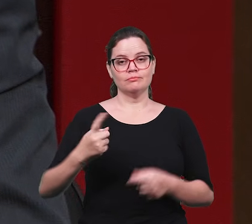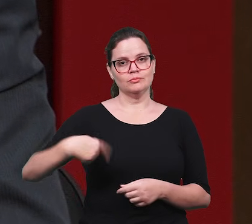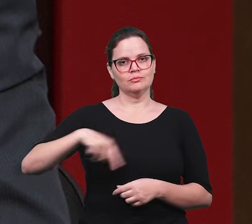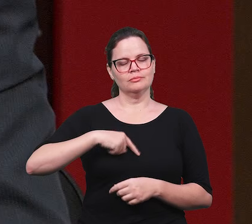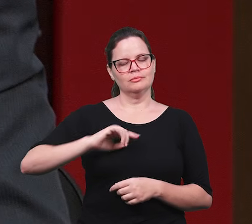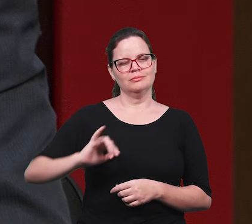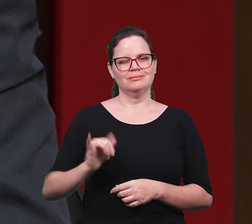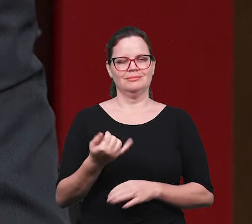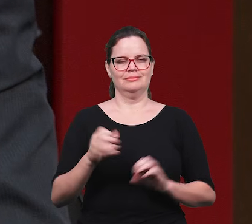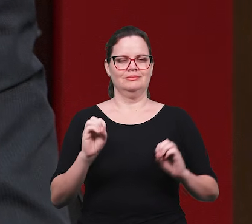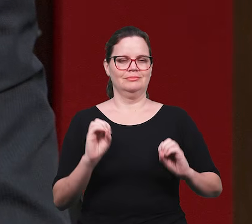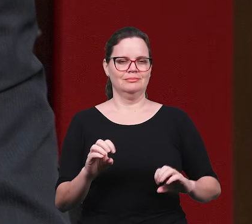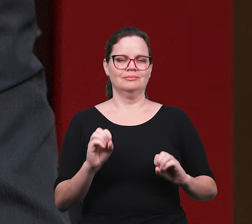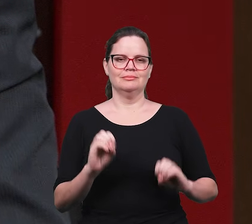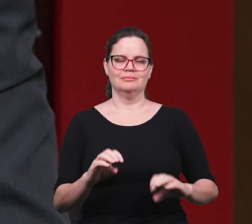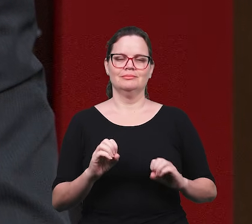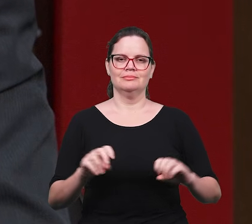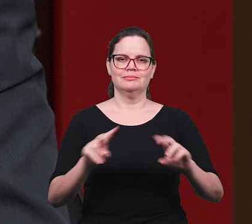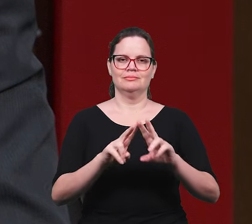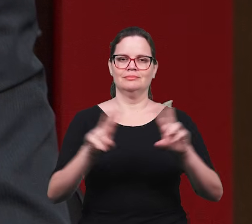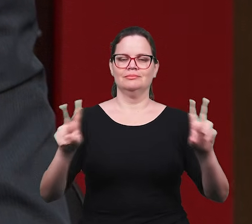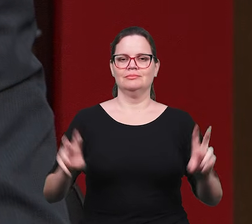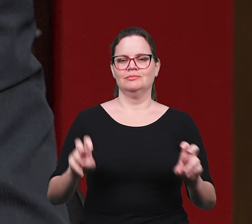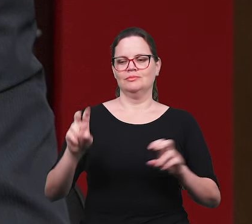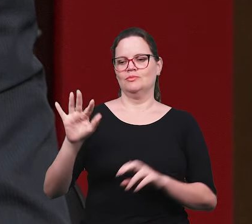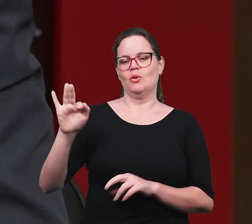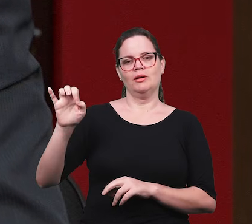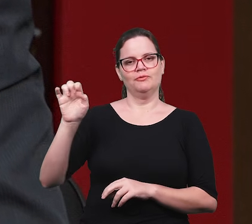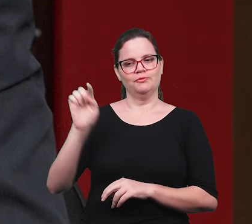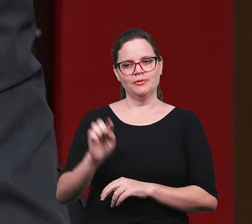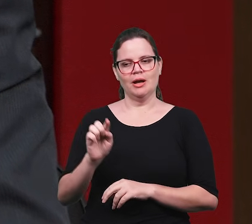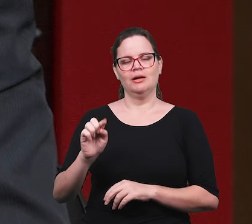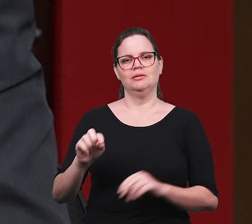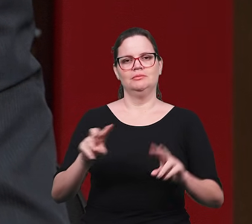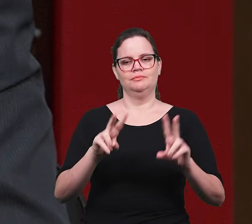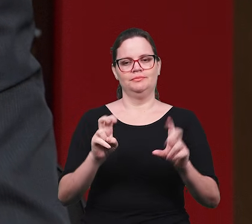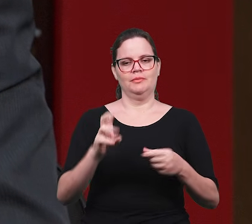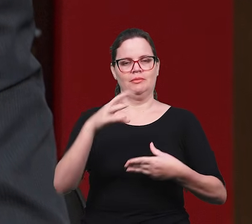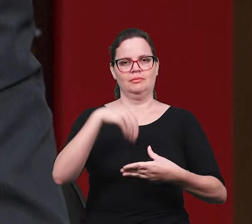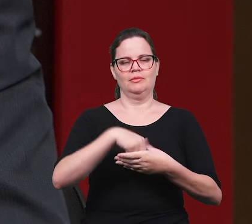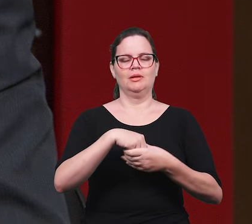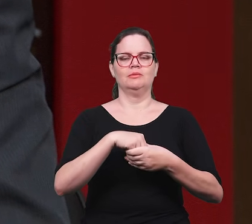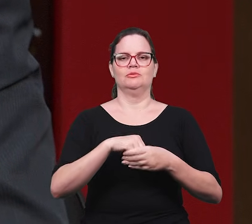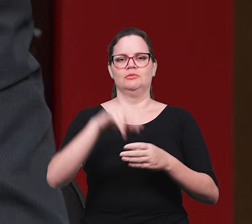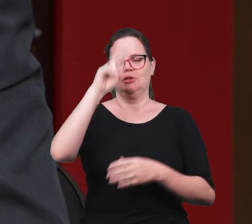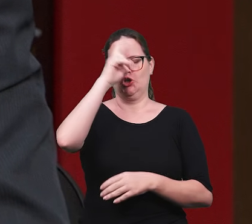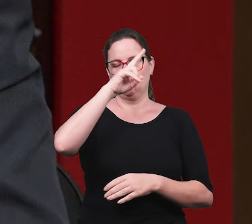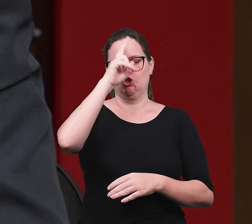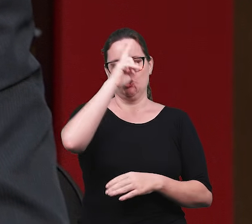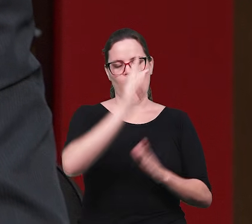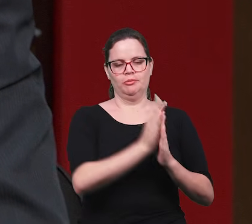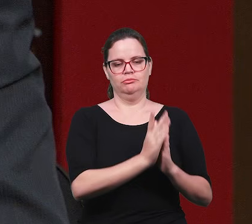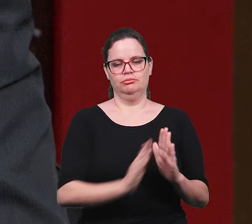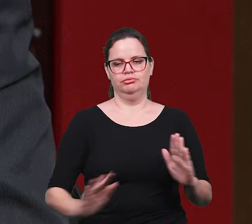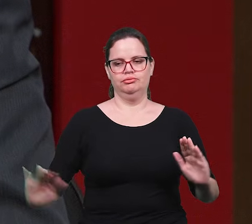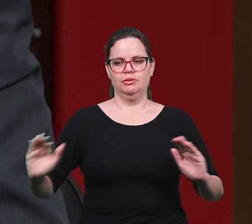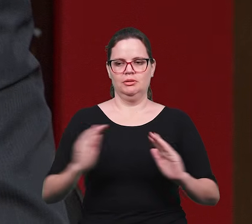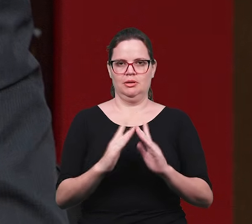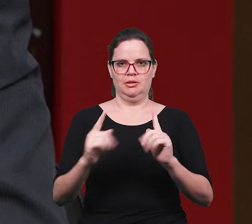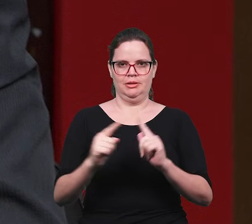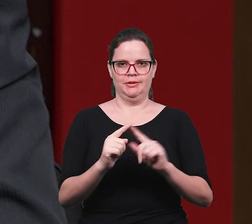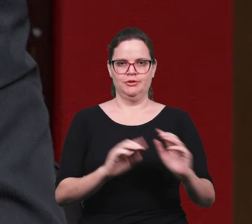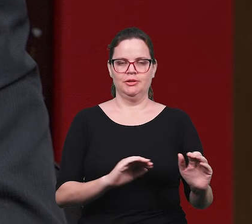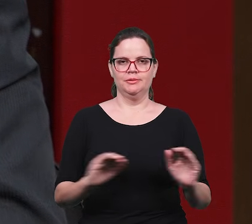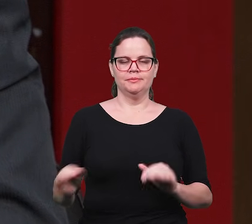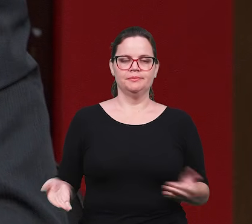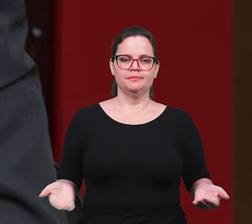para falar a respeito da fé, do contexto da igreja, né, dos tempos proféticos da igreja. E eu